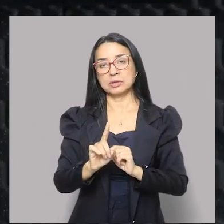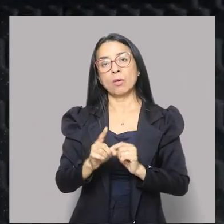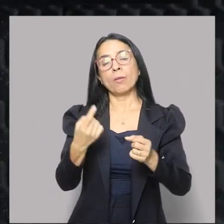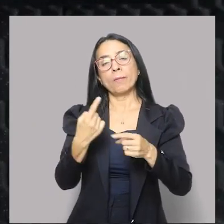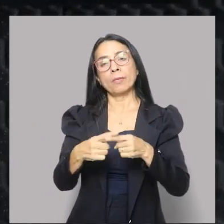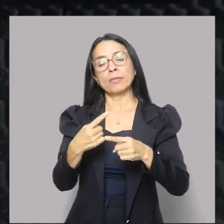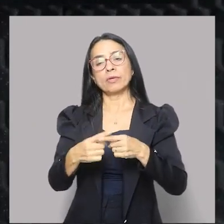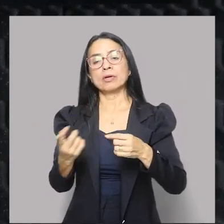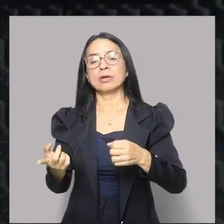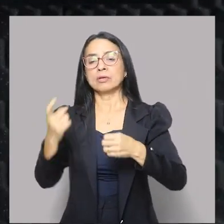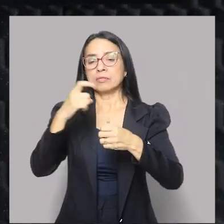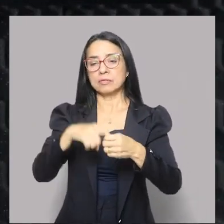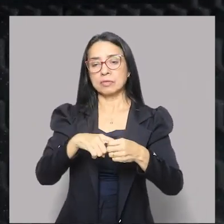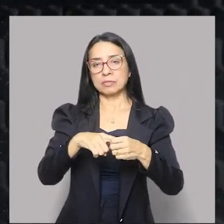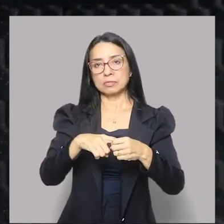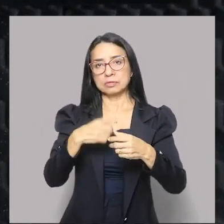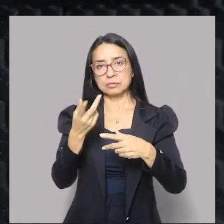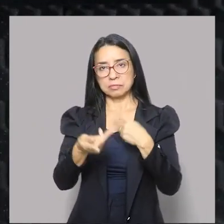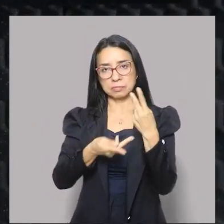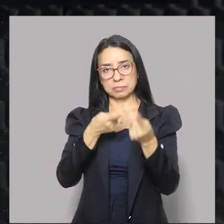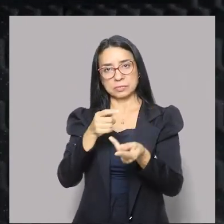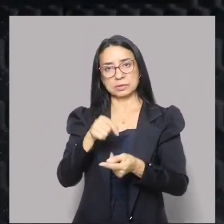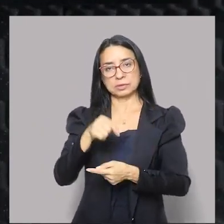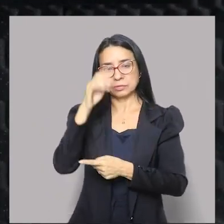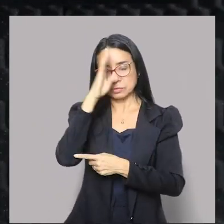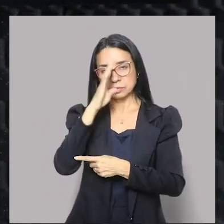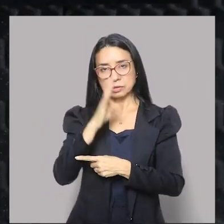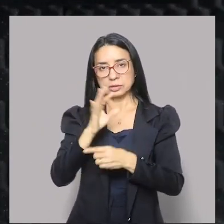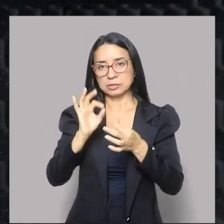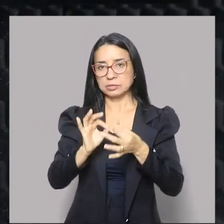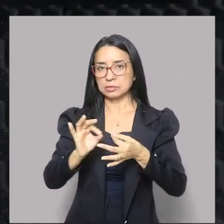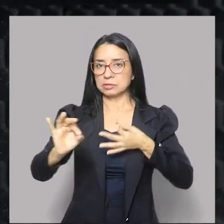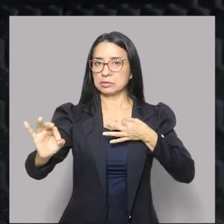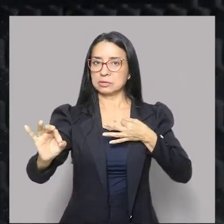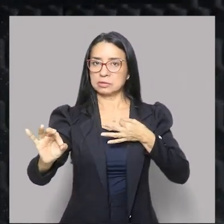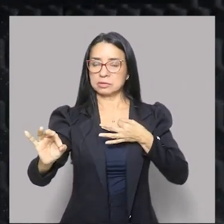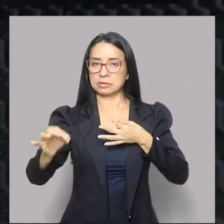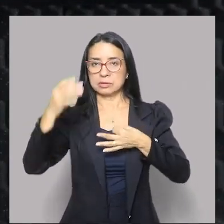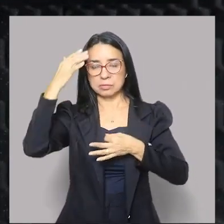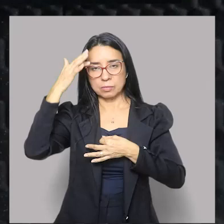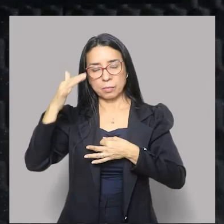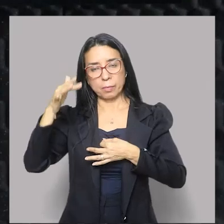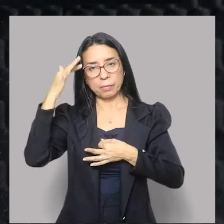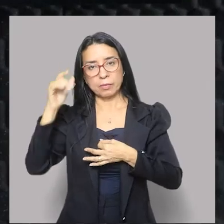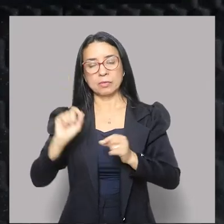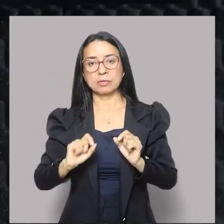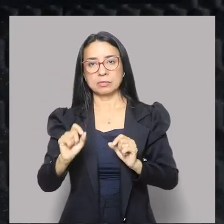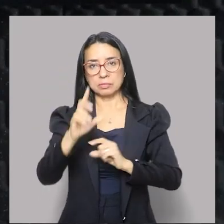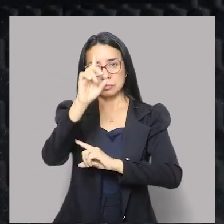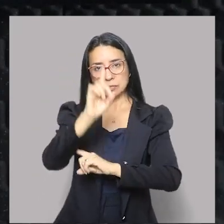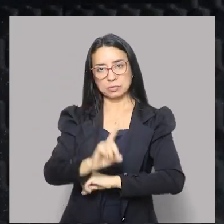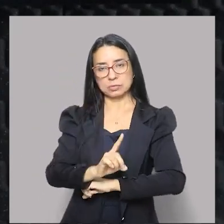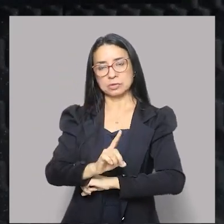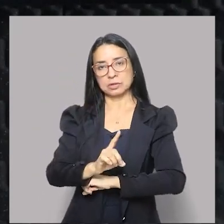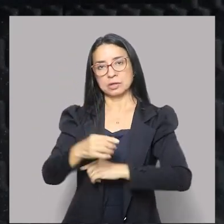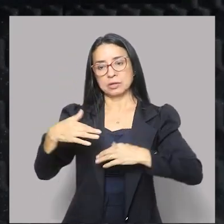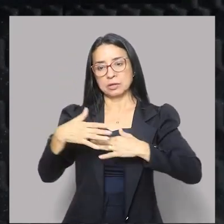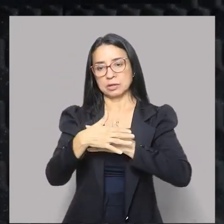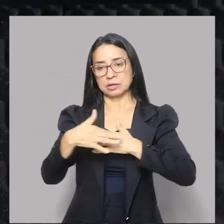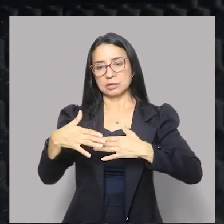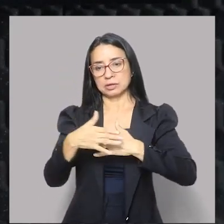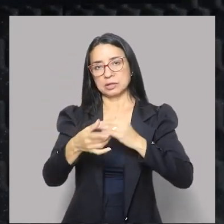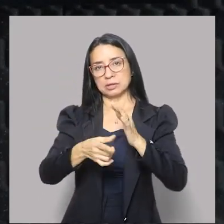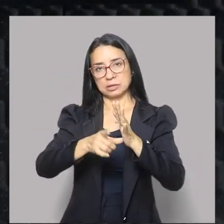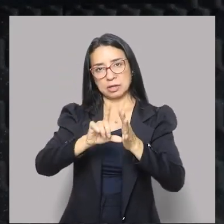retomo aqui, ou seja, eu digo que o Brasil se distancia desse idealismo e do direito à cidade preconizado